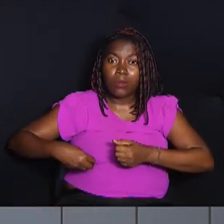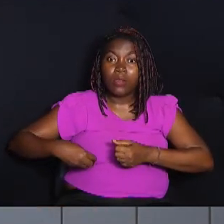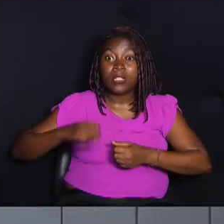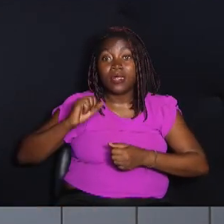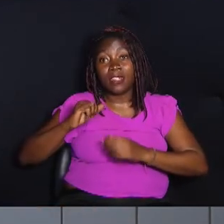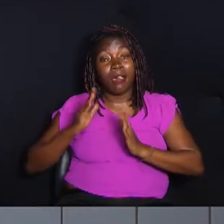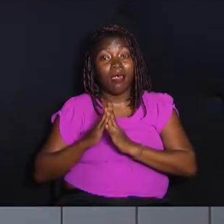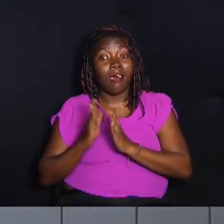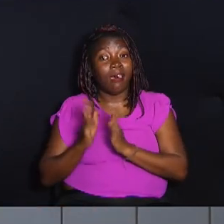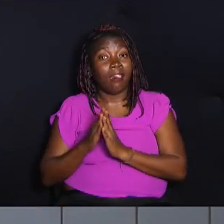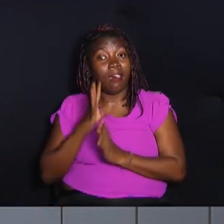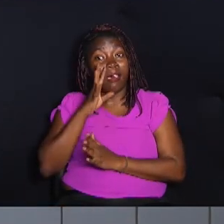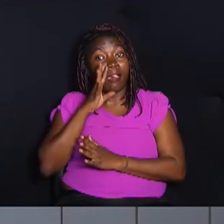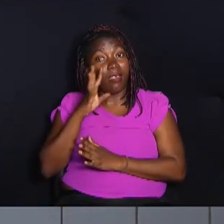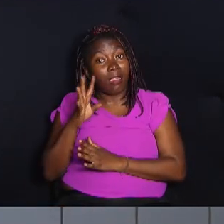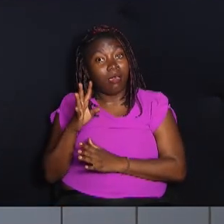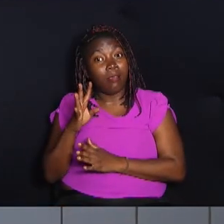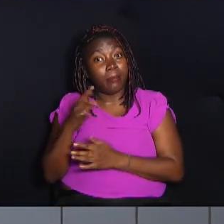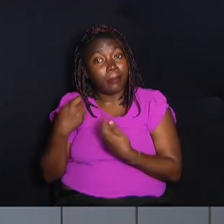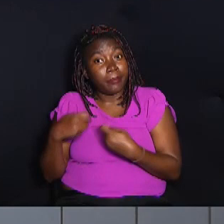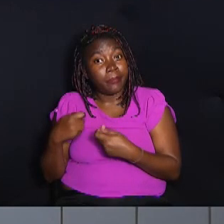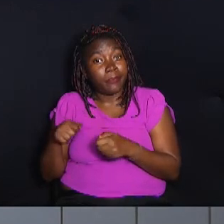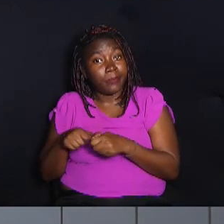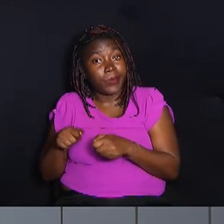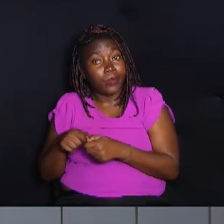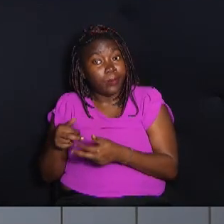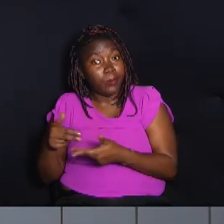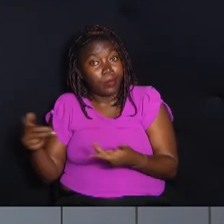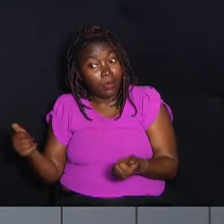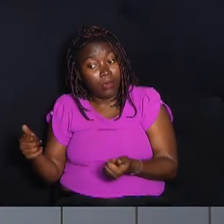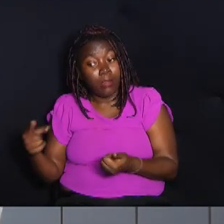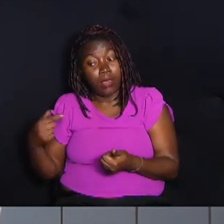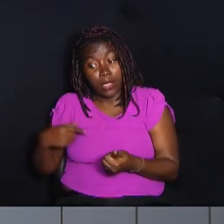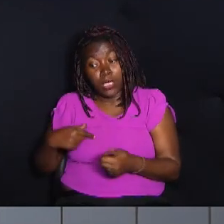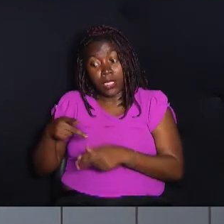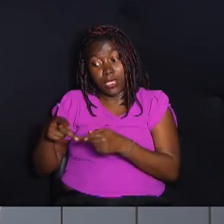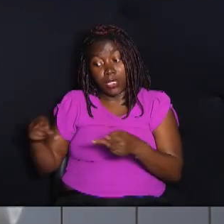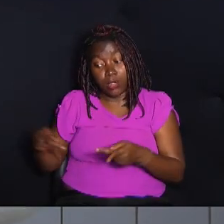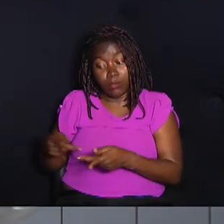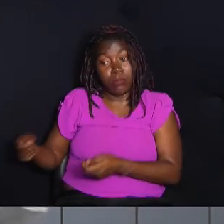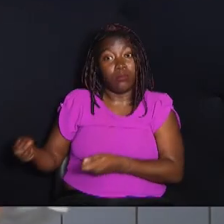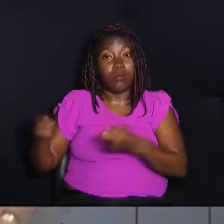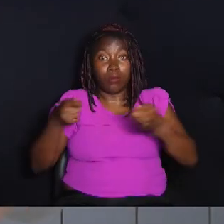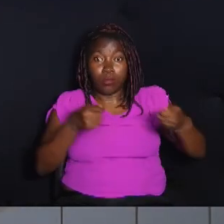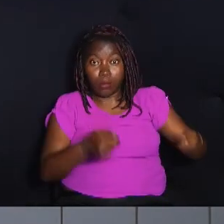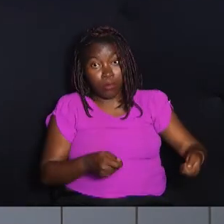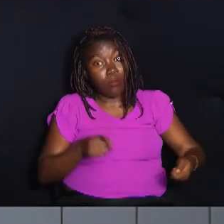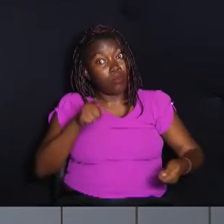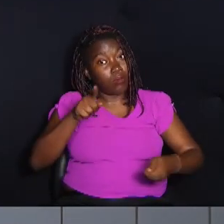fazer alguma coisa. Eu vou pôr aqui os pratos, mas você vai lavar os pratos, entende? Essa